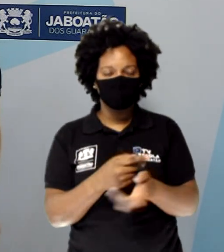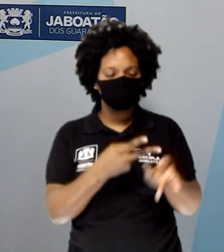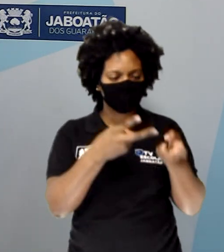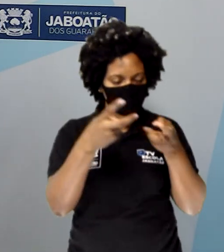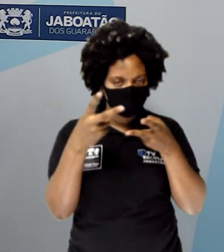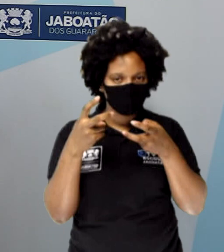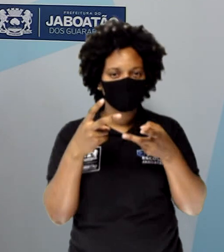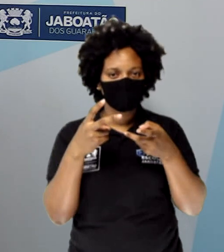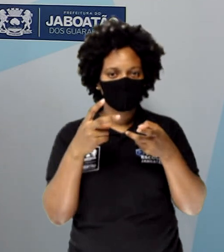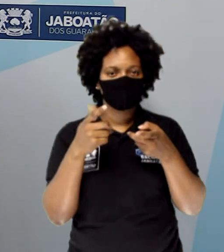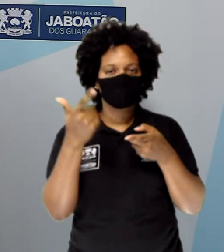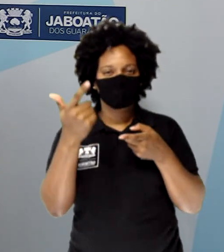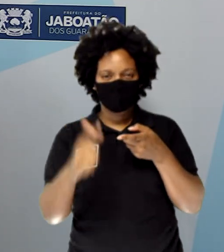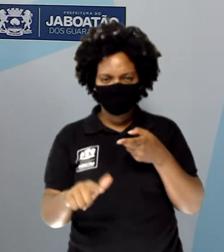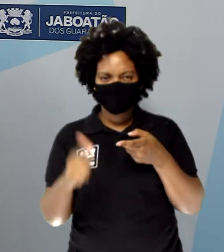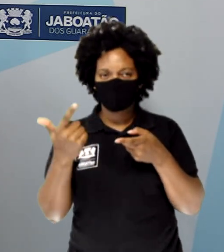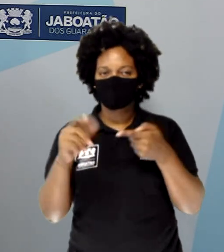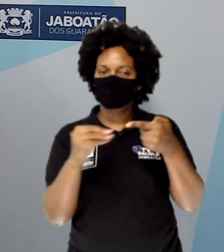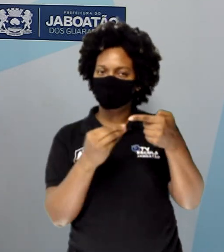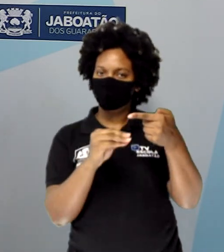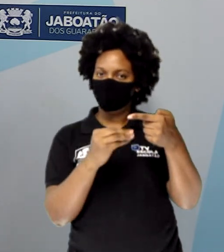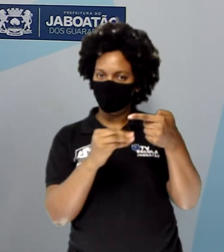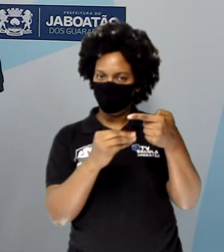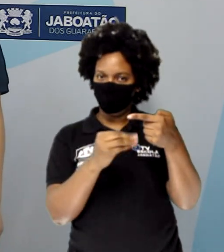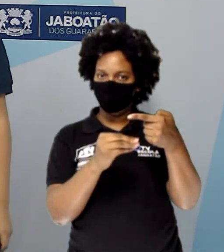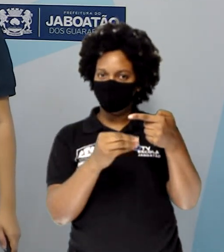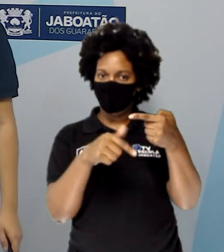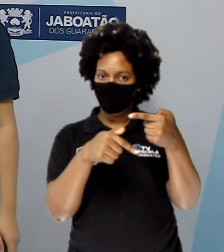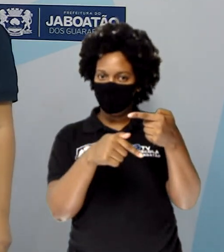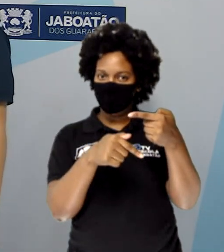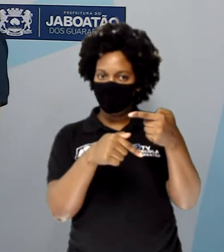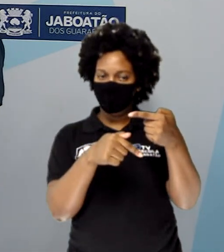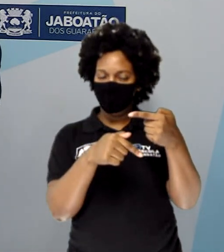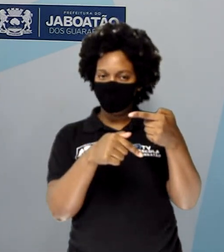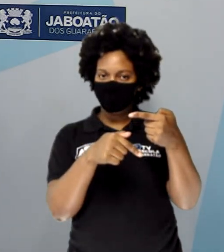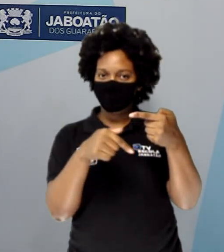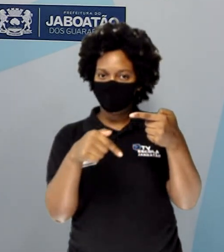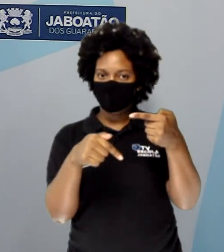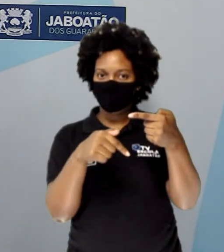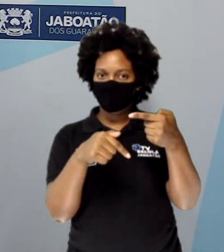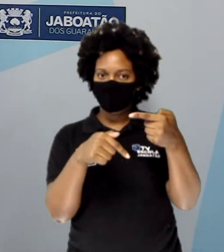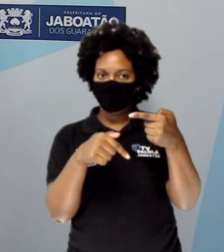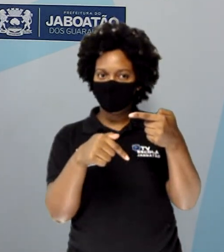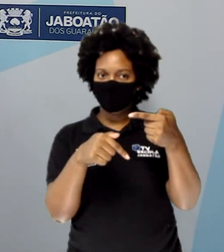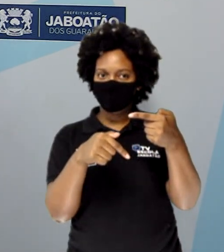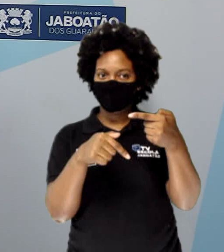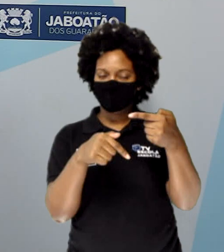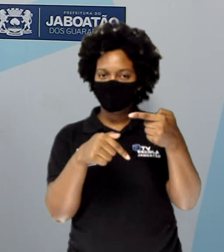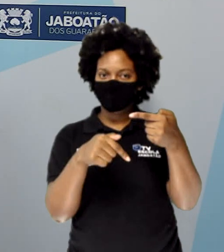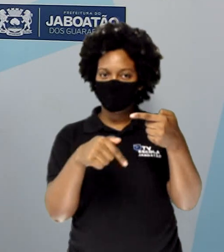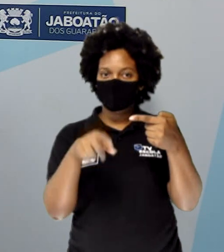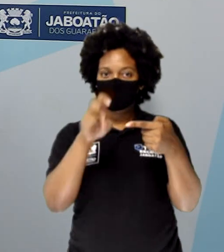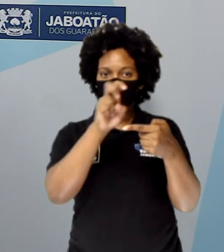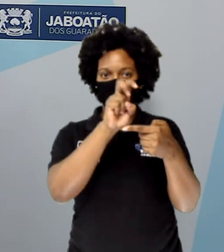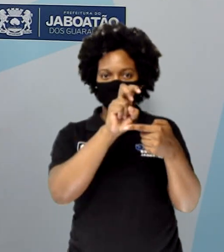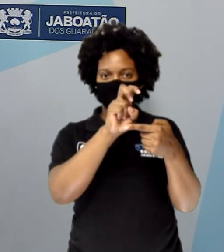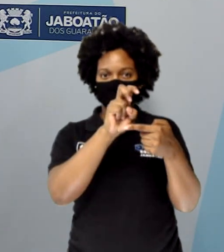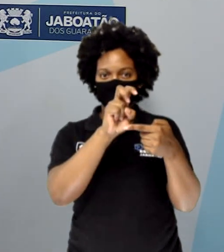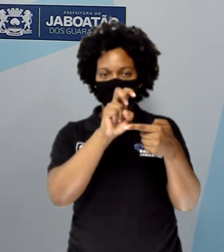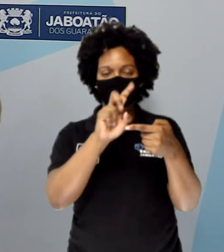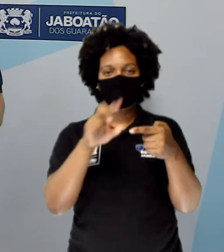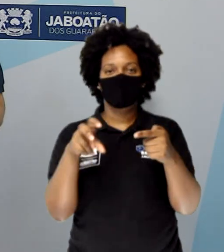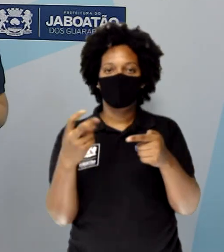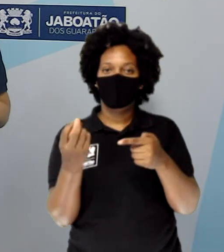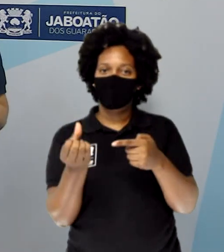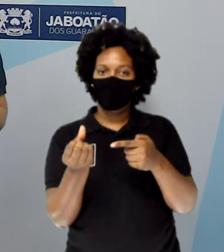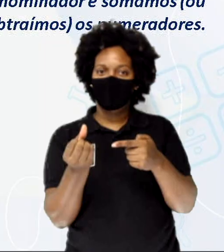observar, a gente vai repetir o denominador, ó, coloquei aqui 7 para os dois, e 1 mais 5 vai dar o 6. E aí a gente vai estar